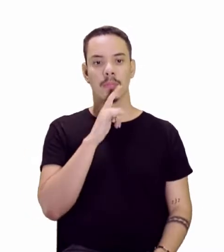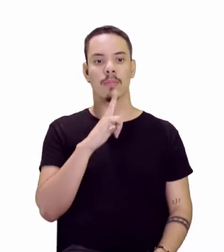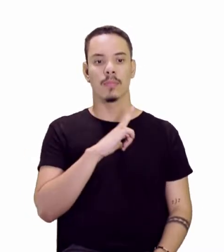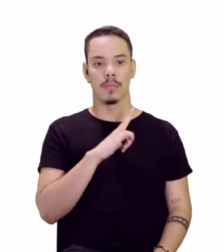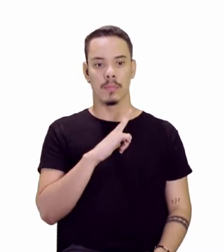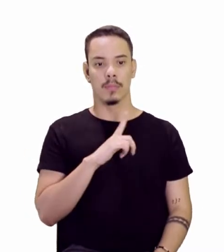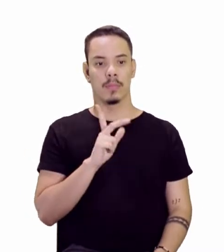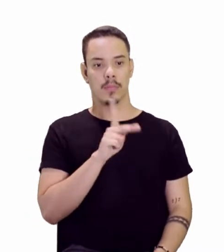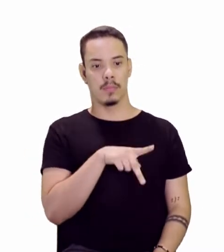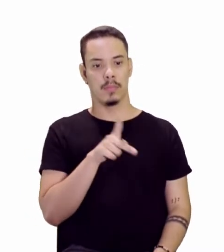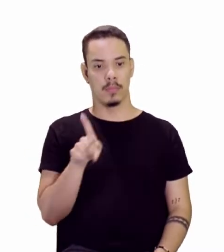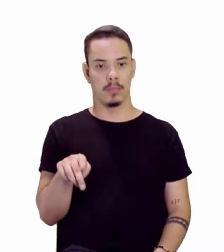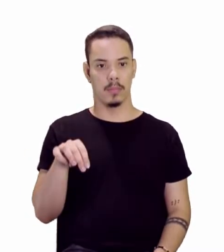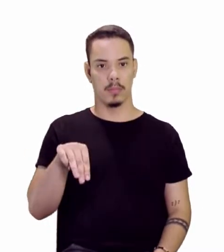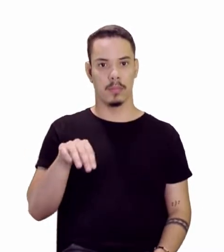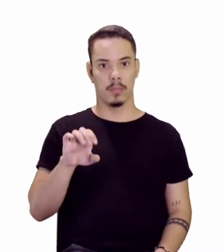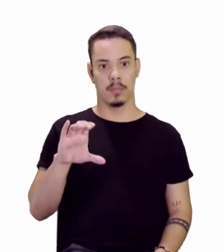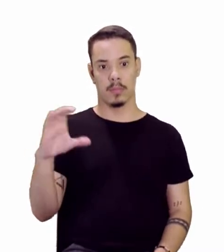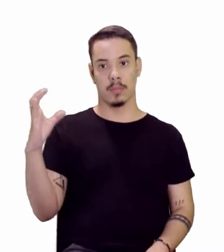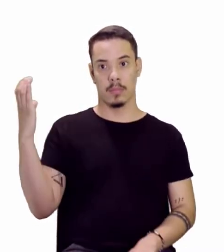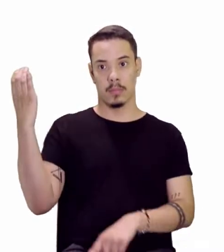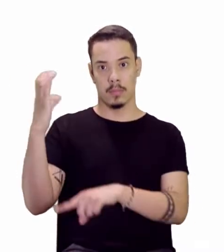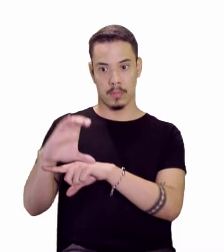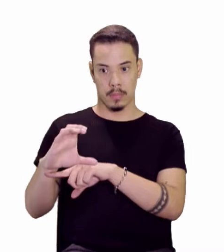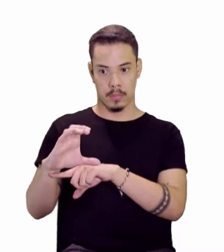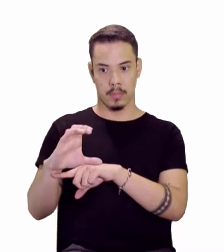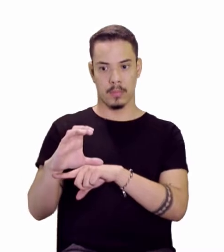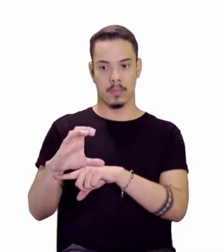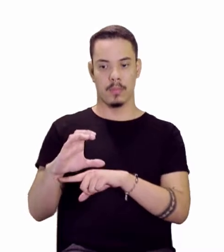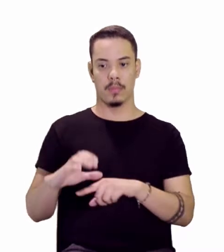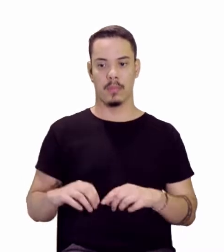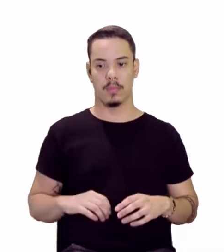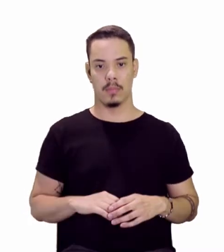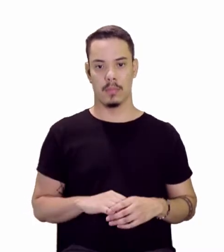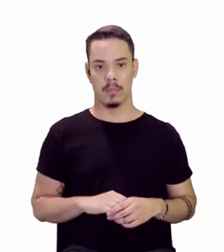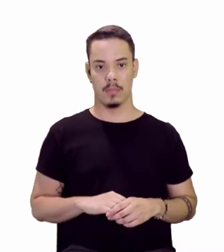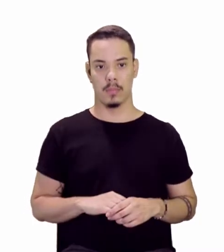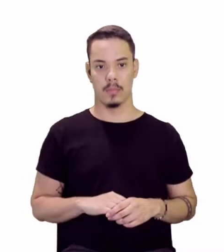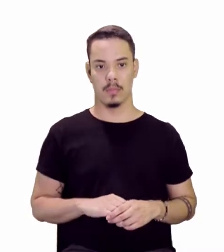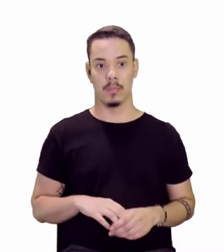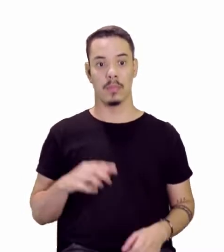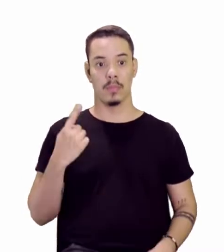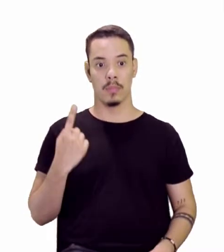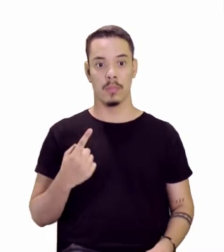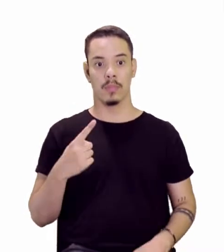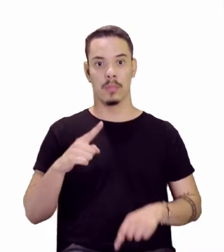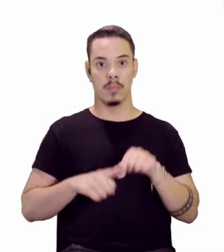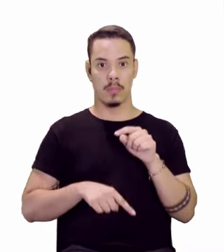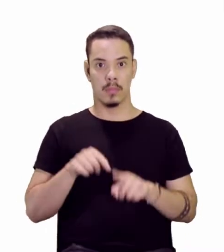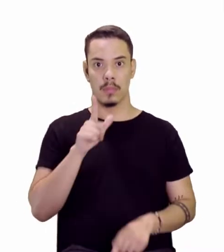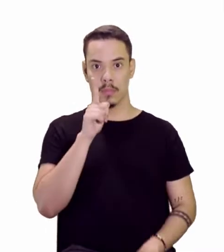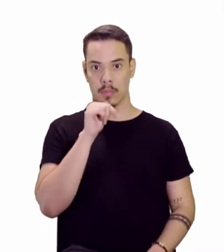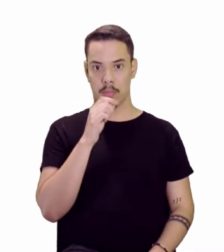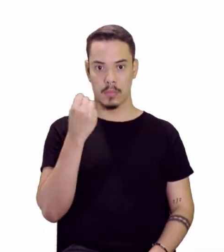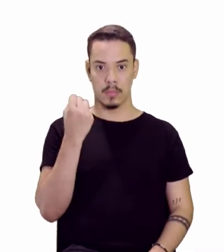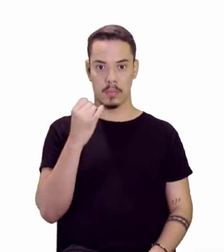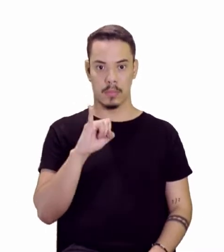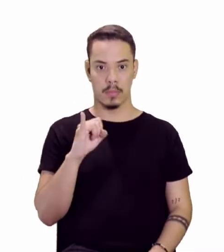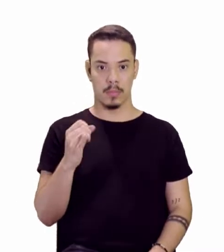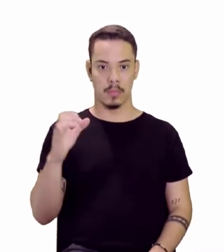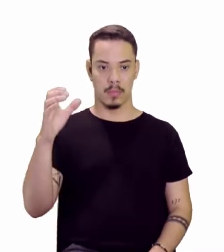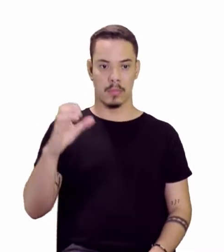aí tirou essas fotos, belíssimas fotos. Em um recipiente contendo um líquido, se mergulharmos um